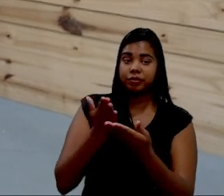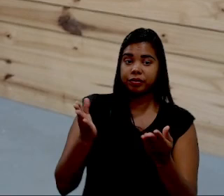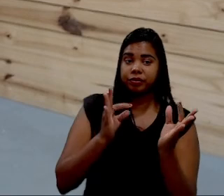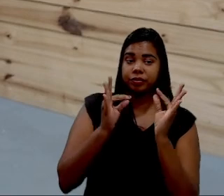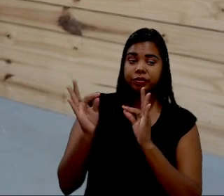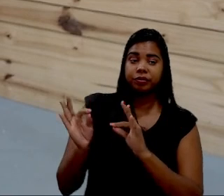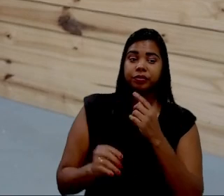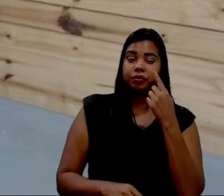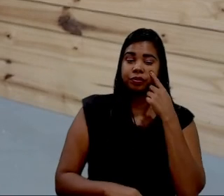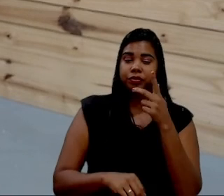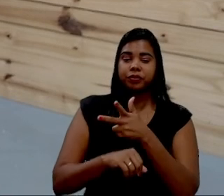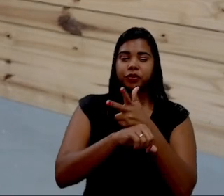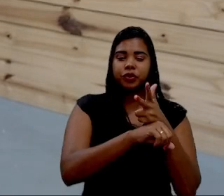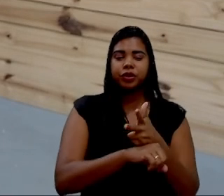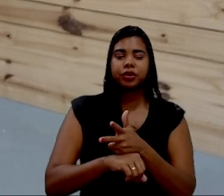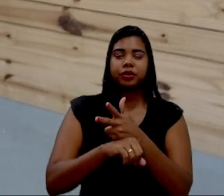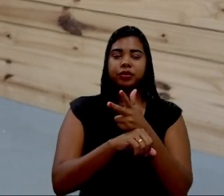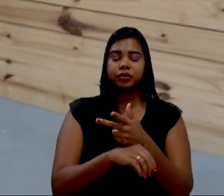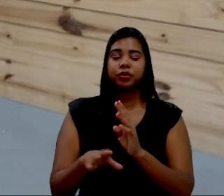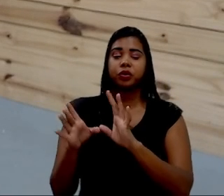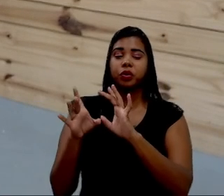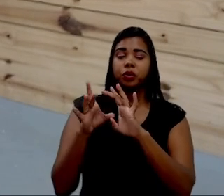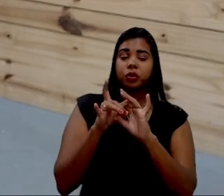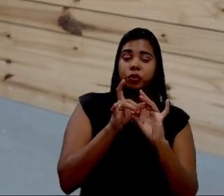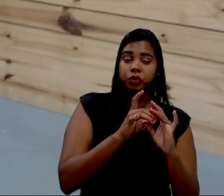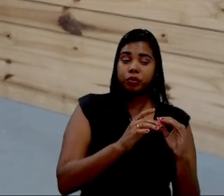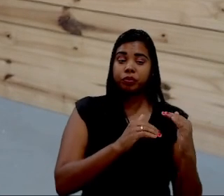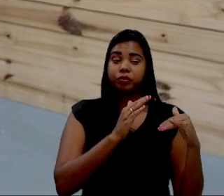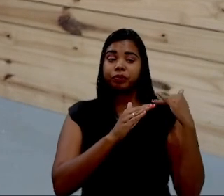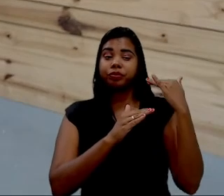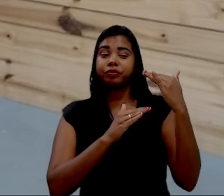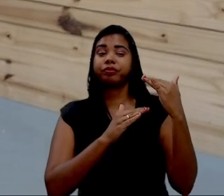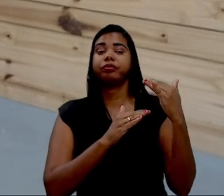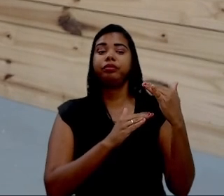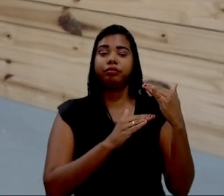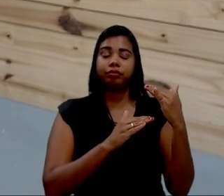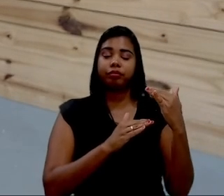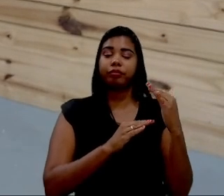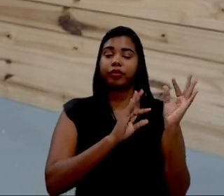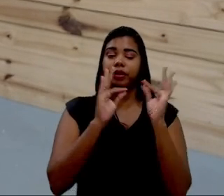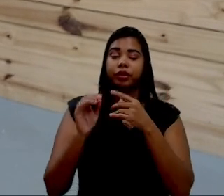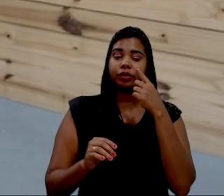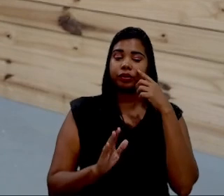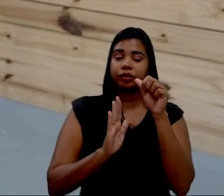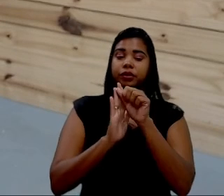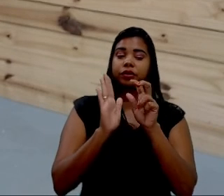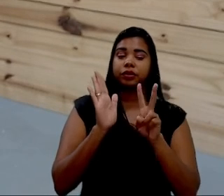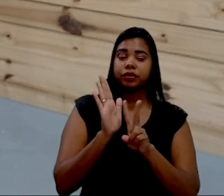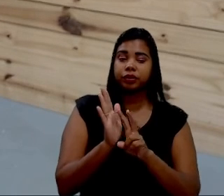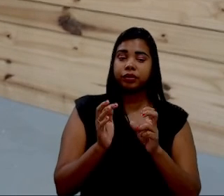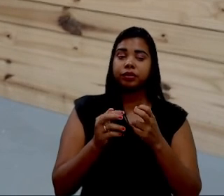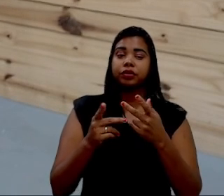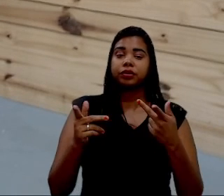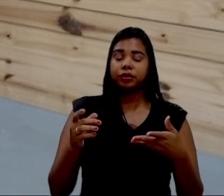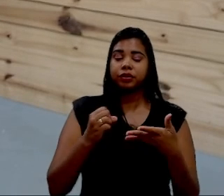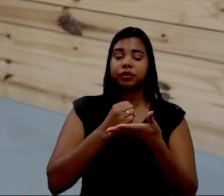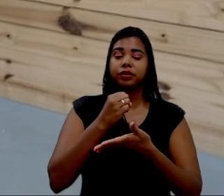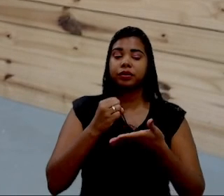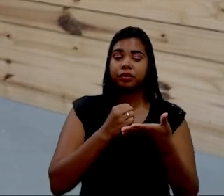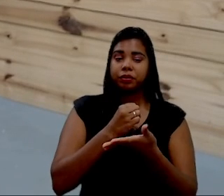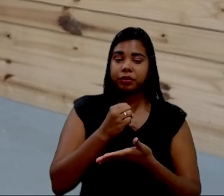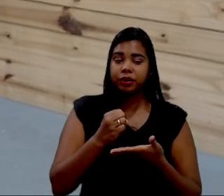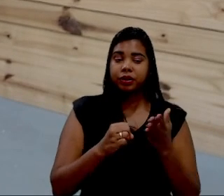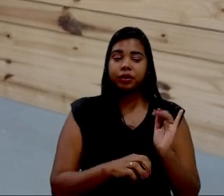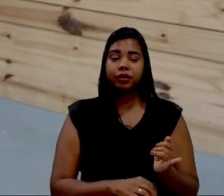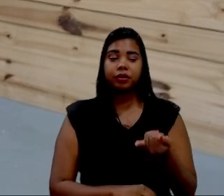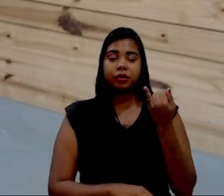vídeo direitinho. Eu sei que é um assunto um pouco assim avançado, né? A gente tentou fazer uma forma um pouco assim básica,